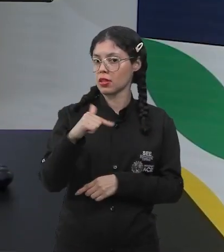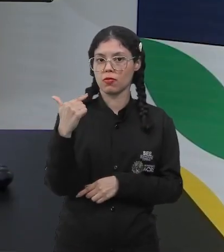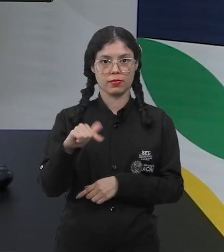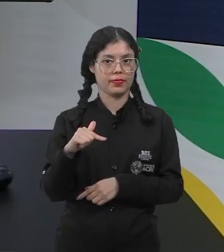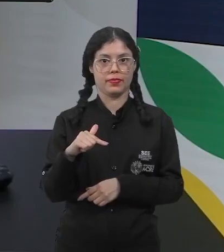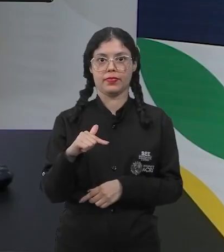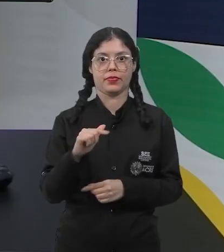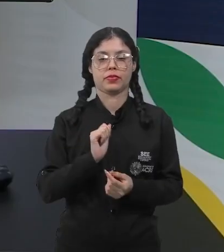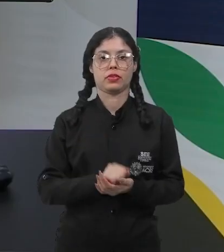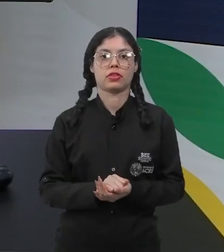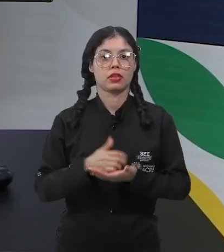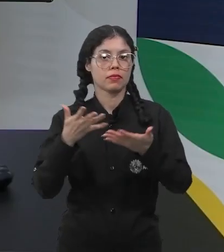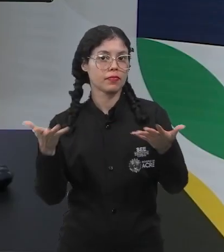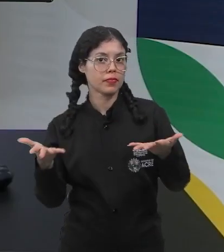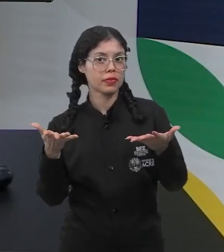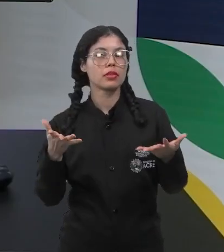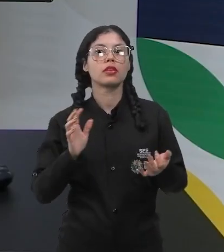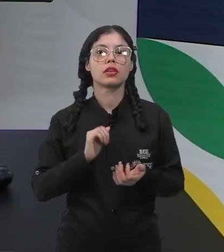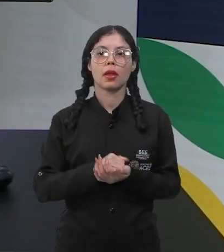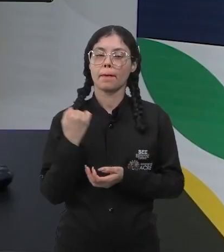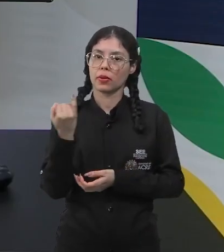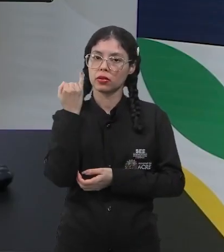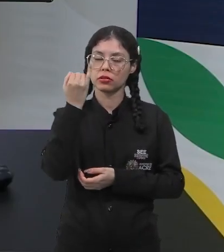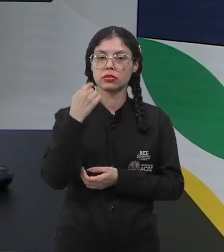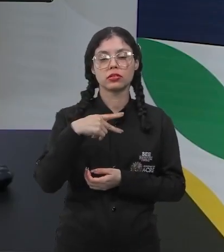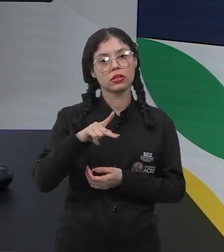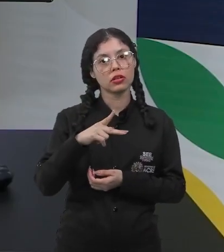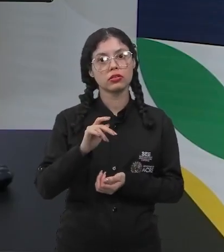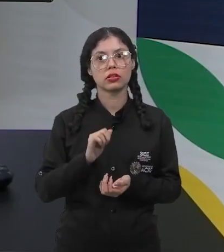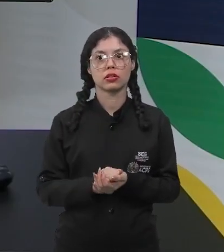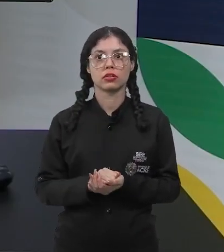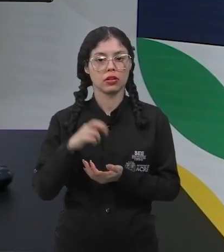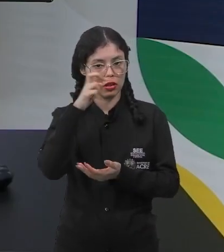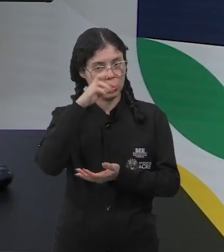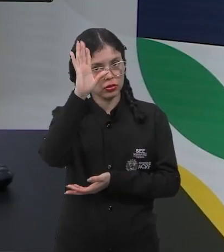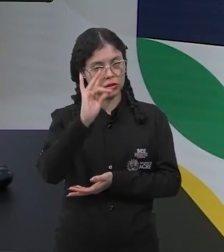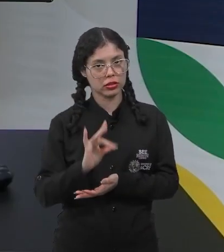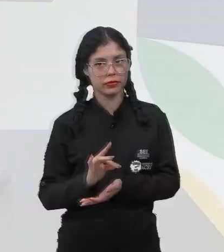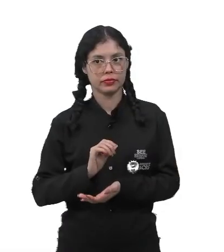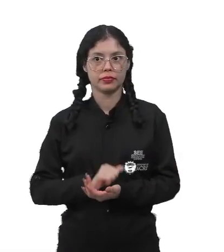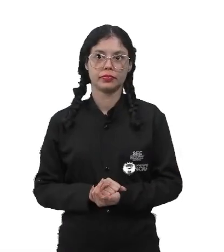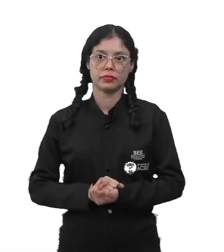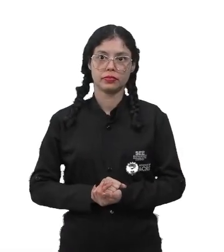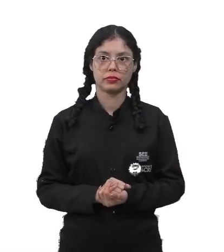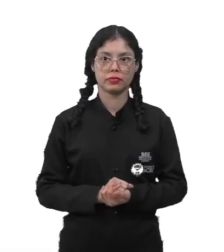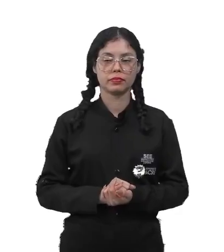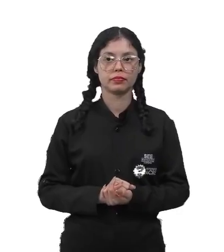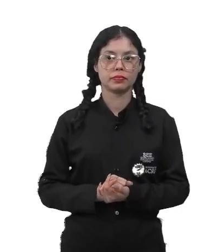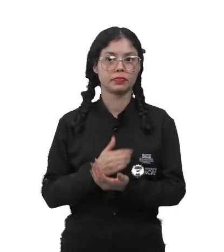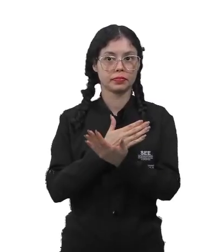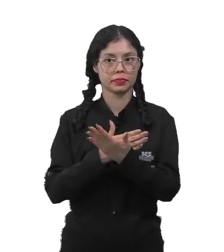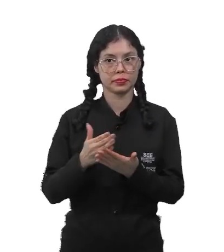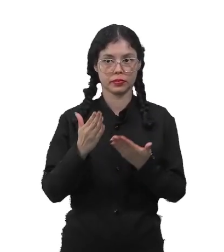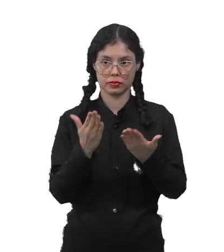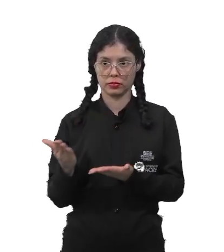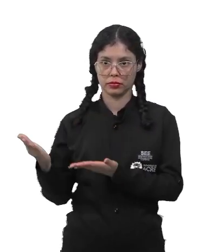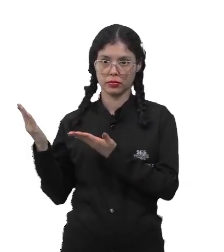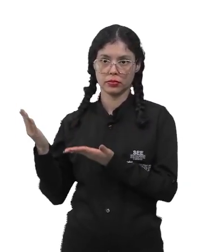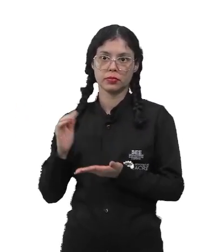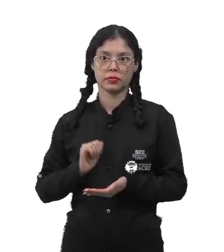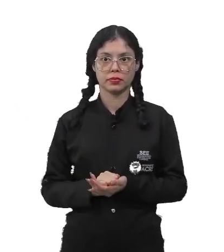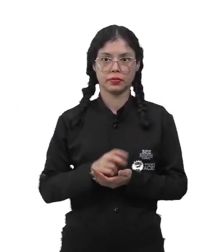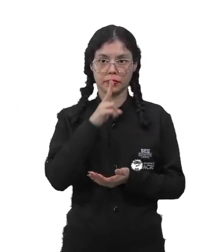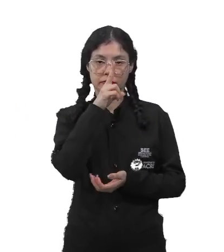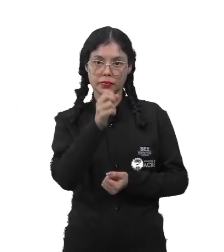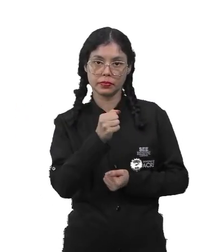possuem carga. Então, isso vai ser bastante importante na sua análise, tá? Então, vamos começar aqui, ó. As